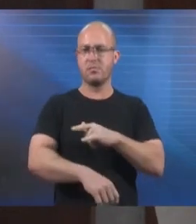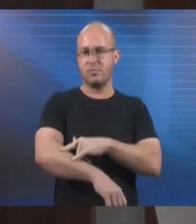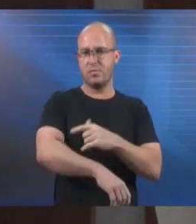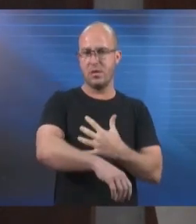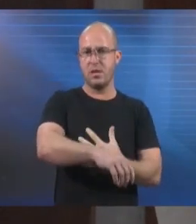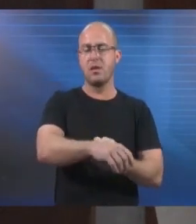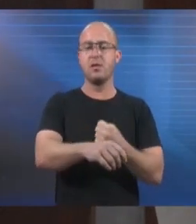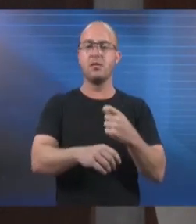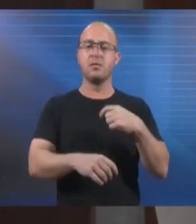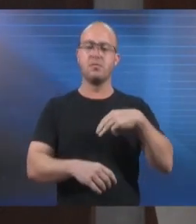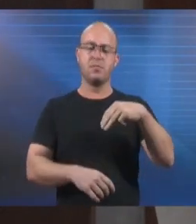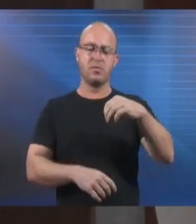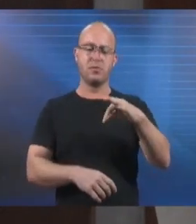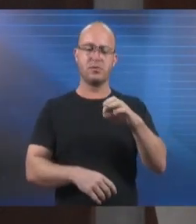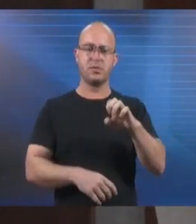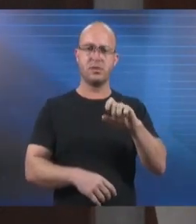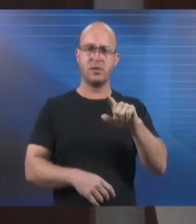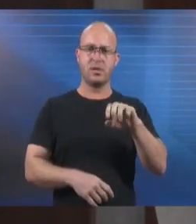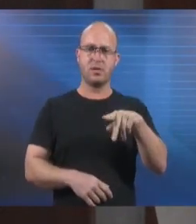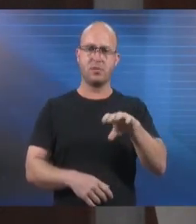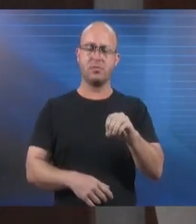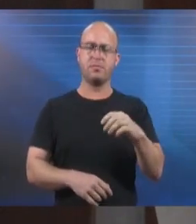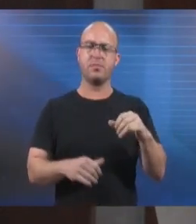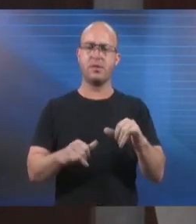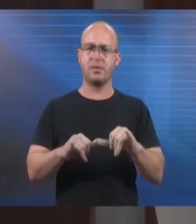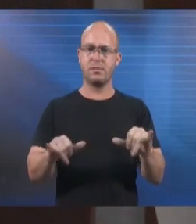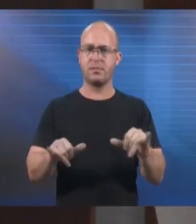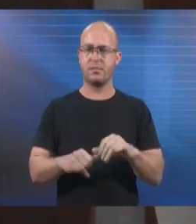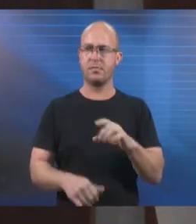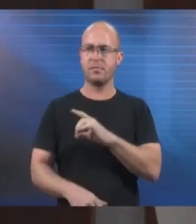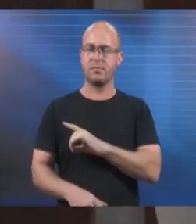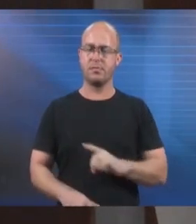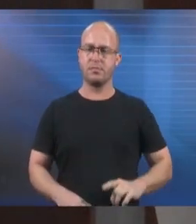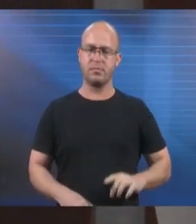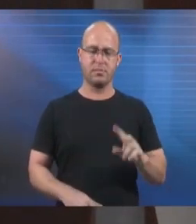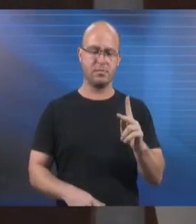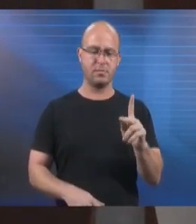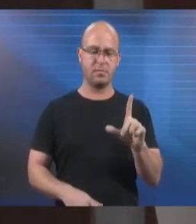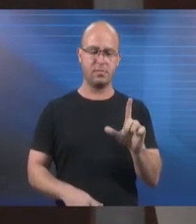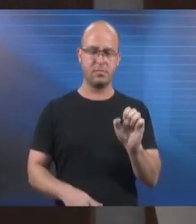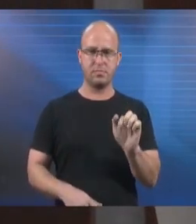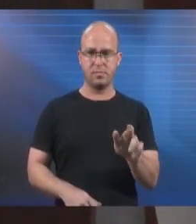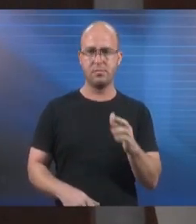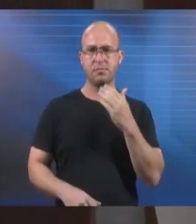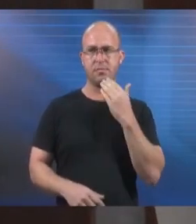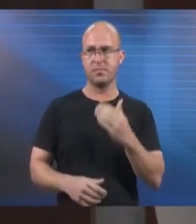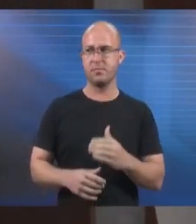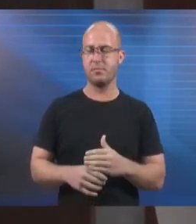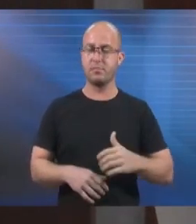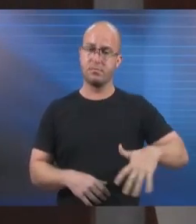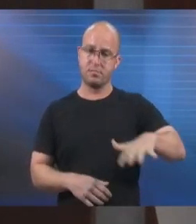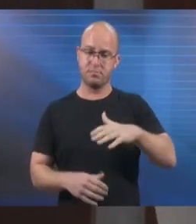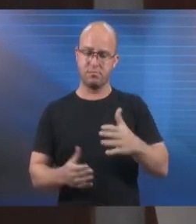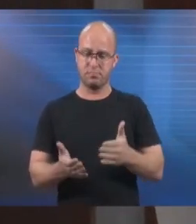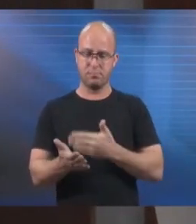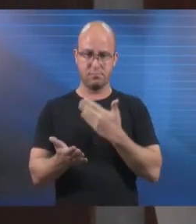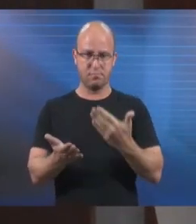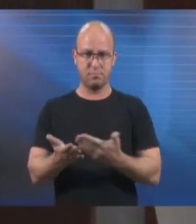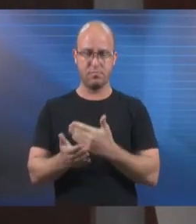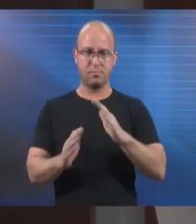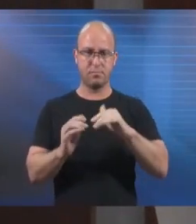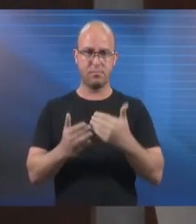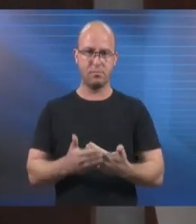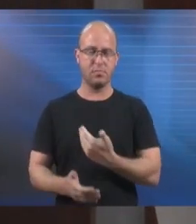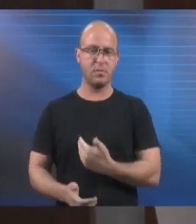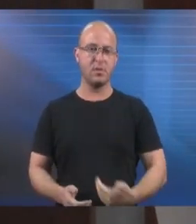Avenida Olávio Montenegro municip parnamirin Deputado Cléber Rodrigues requerimento solicitando a criação de um espaço de leitura na escola estadual